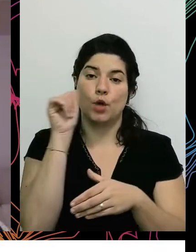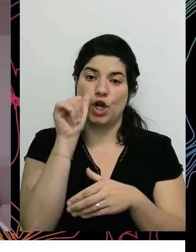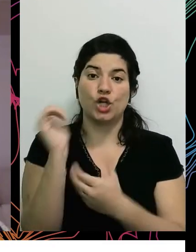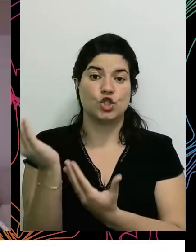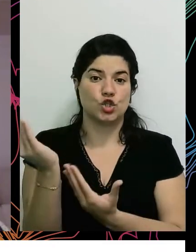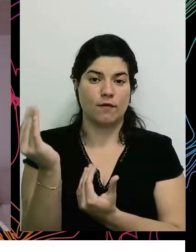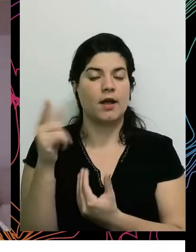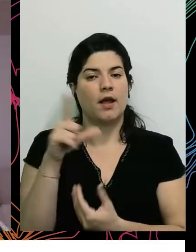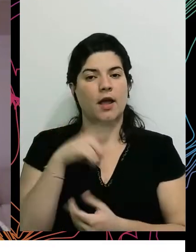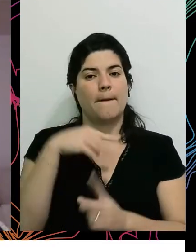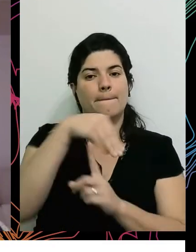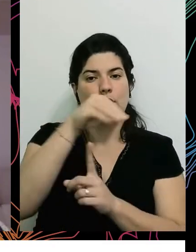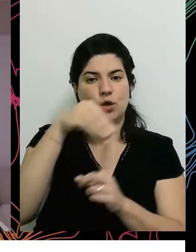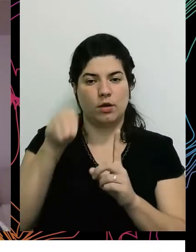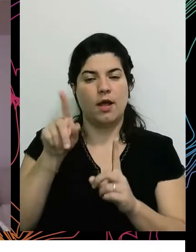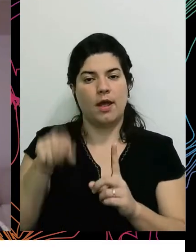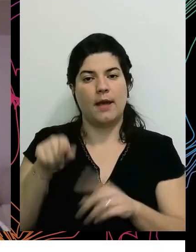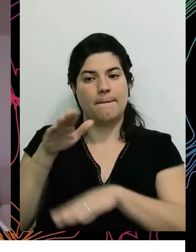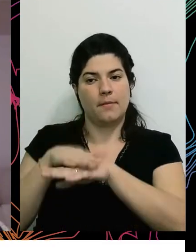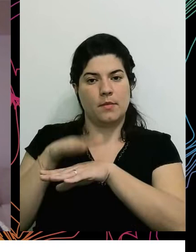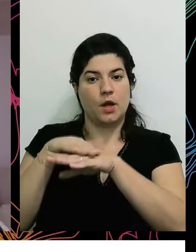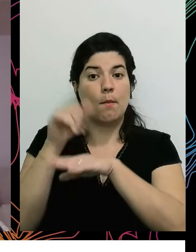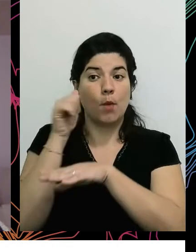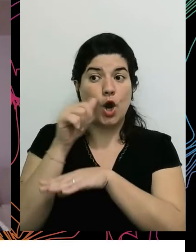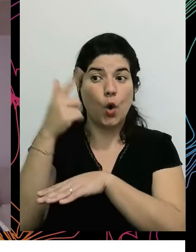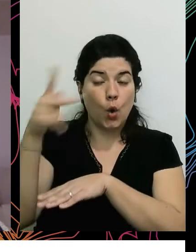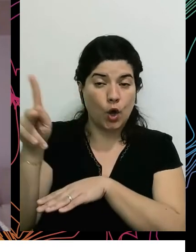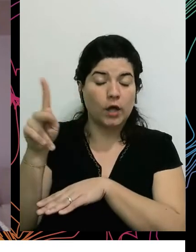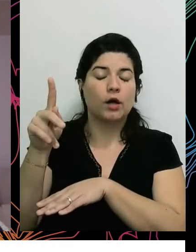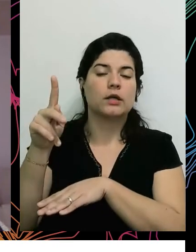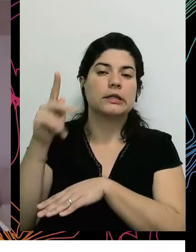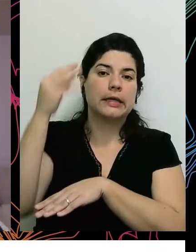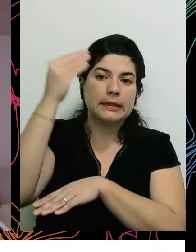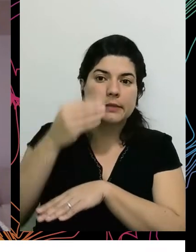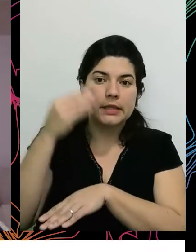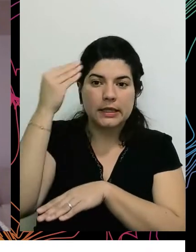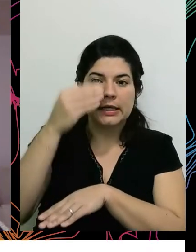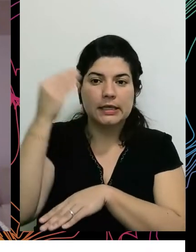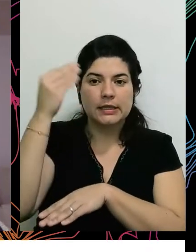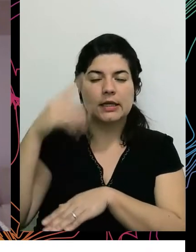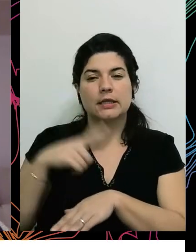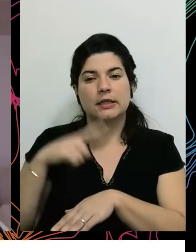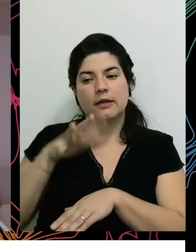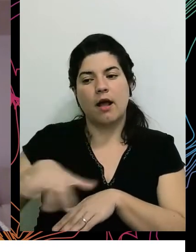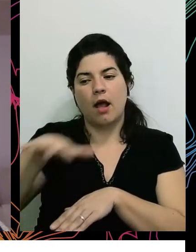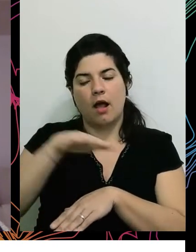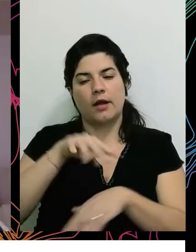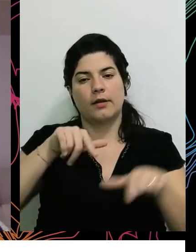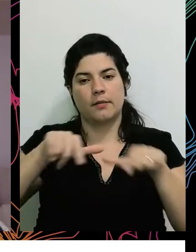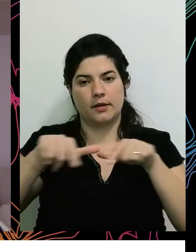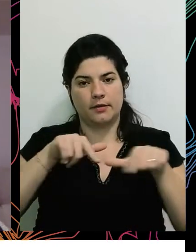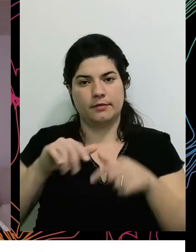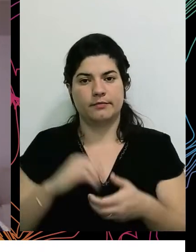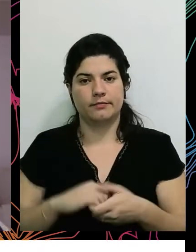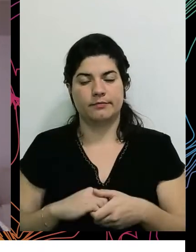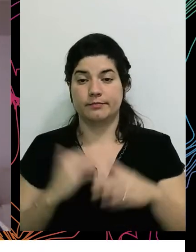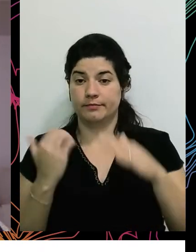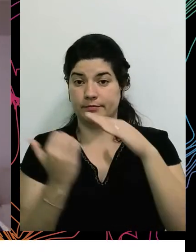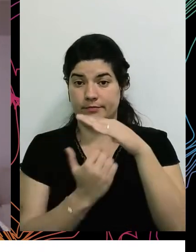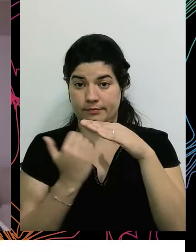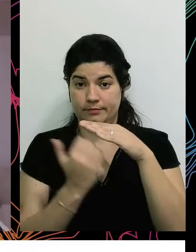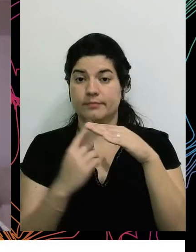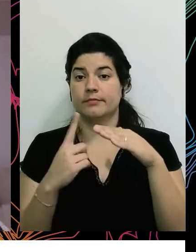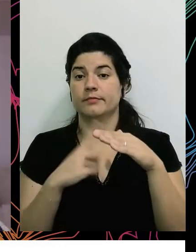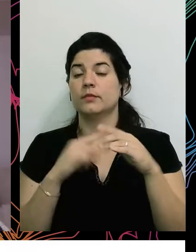mentoradas por executivas mais experientes do setor. Então, as empresas entravam com uma mentora